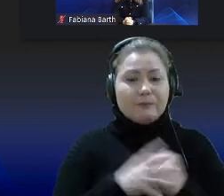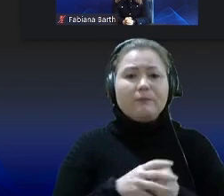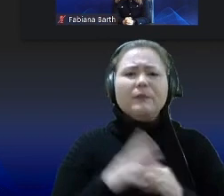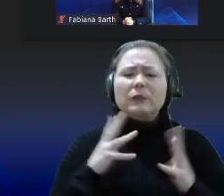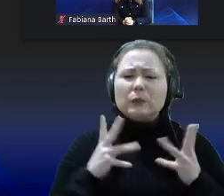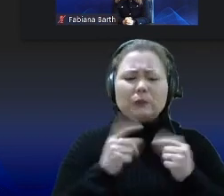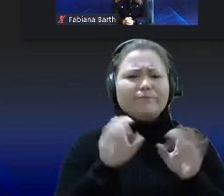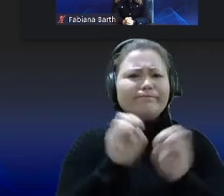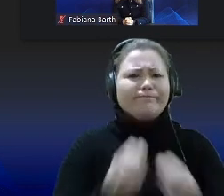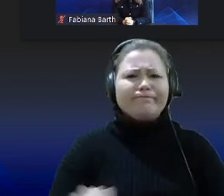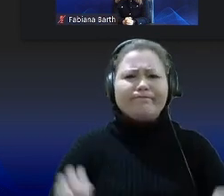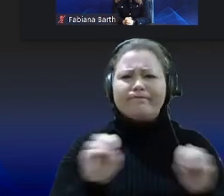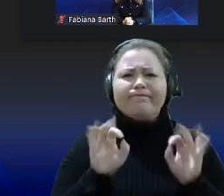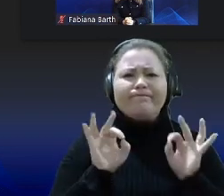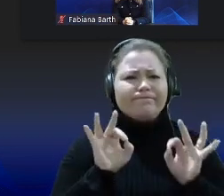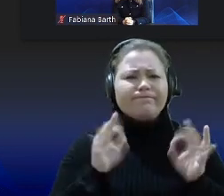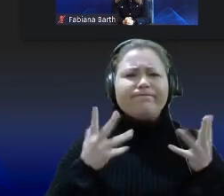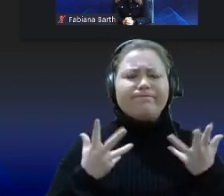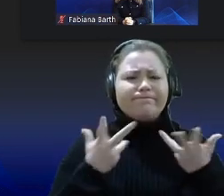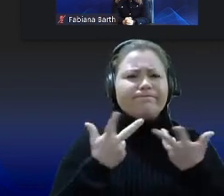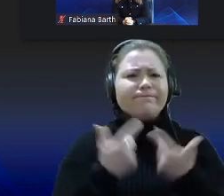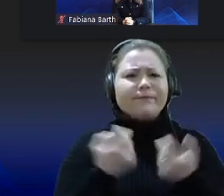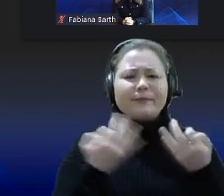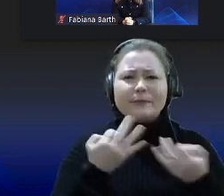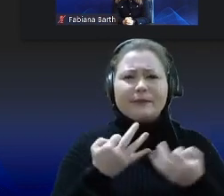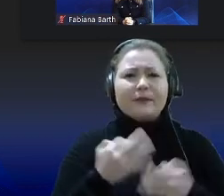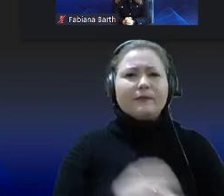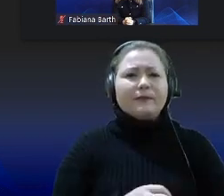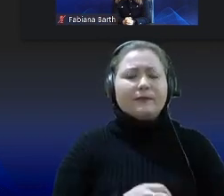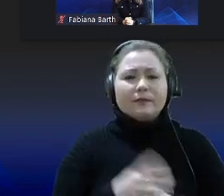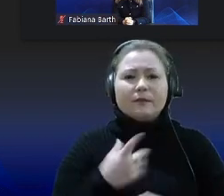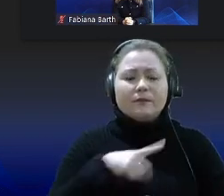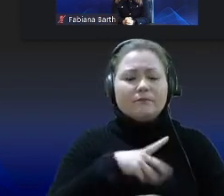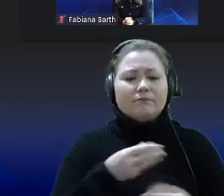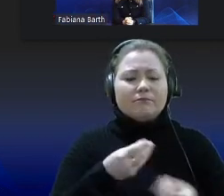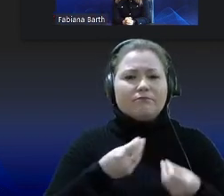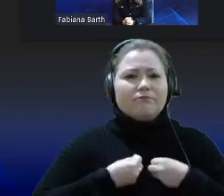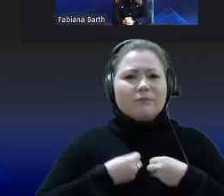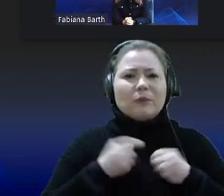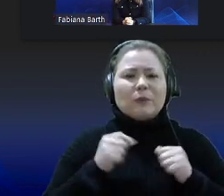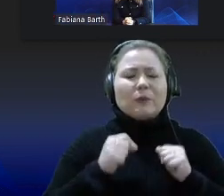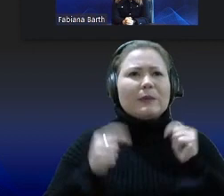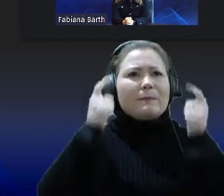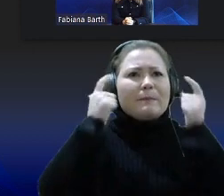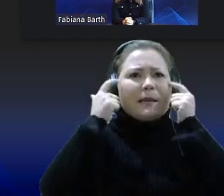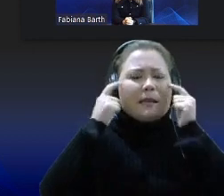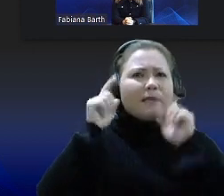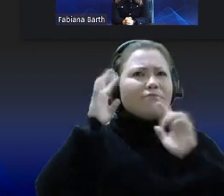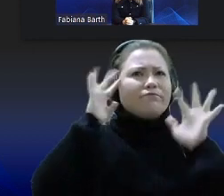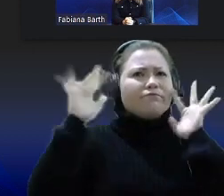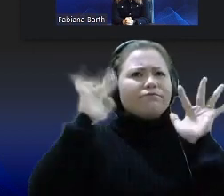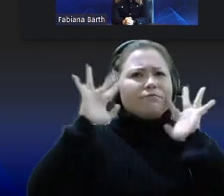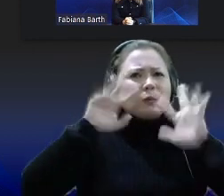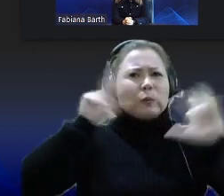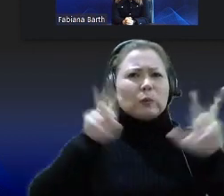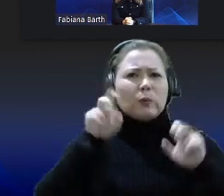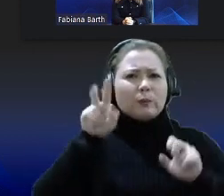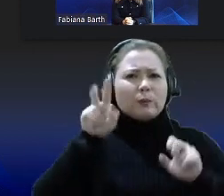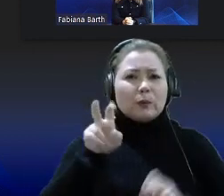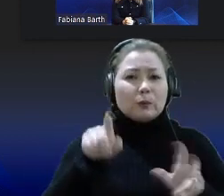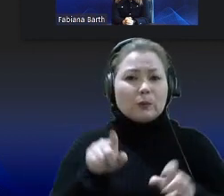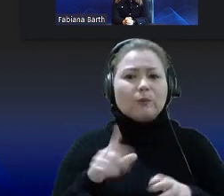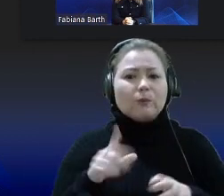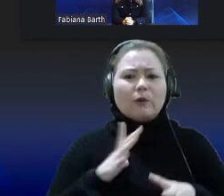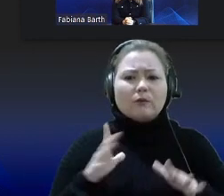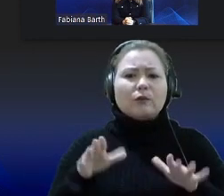Todos foram brilhantes, todos nos deixaram o que pensar sobre essa questão.